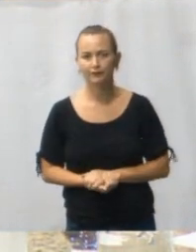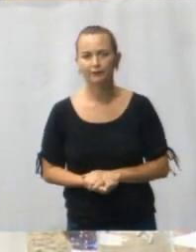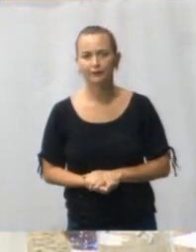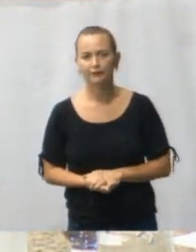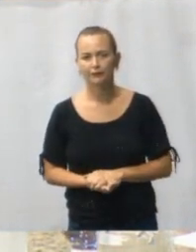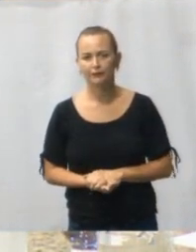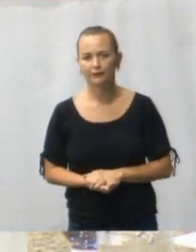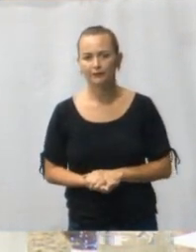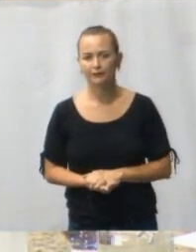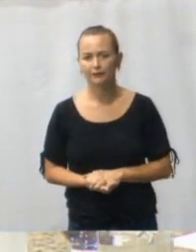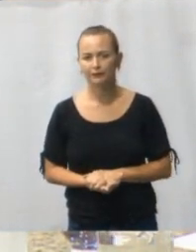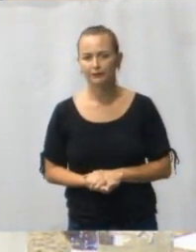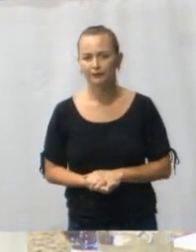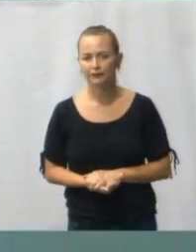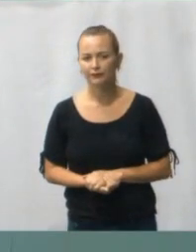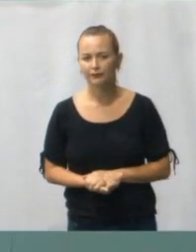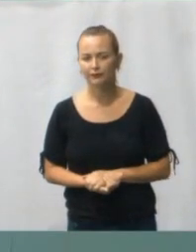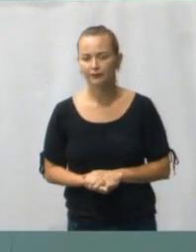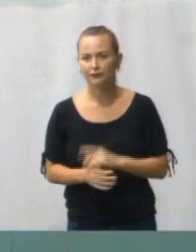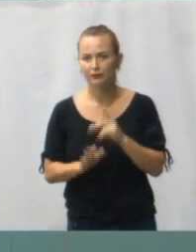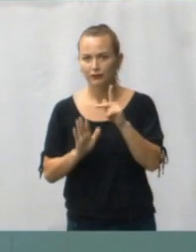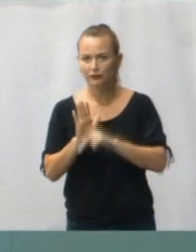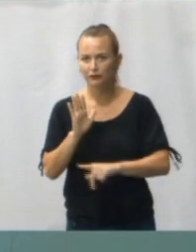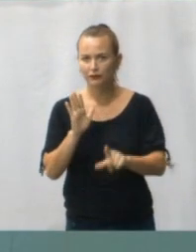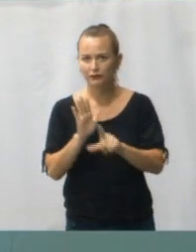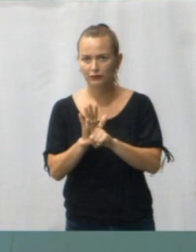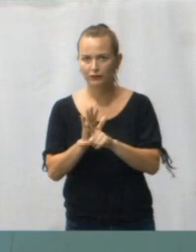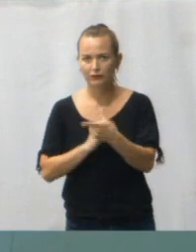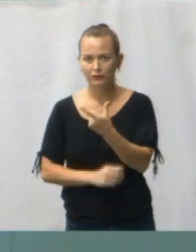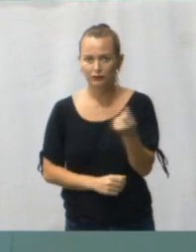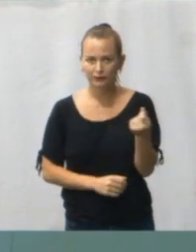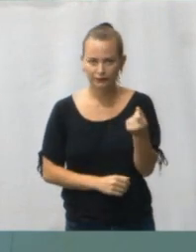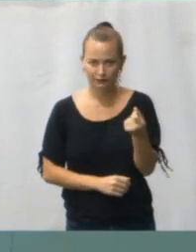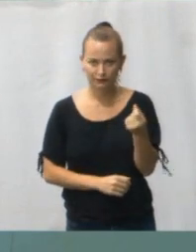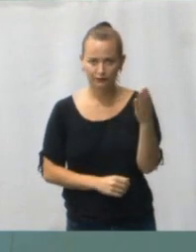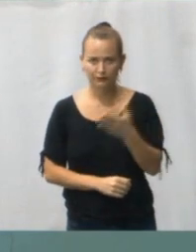ao projeto de lei 200/2021.